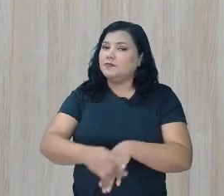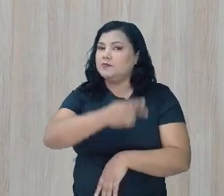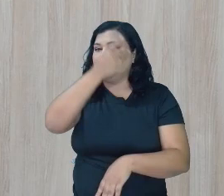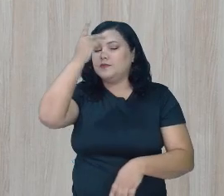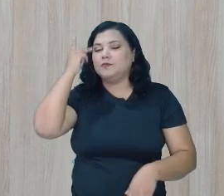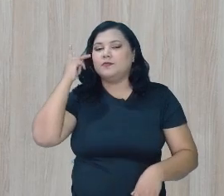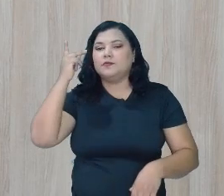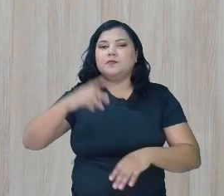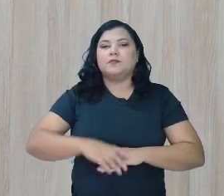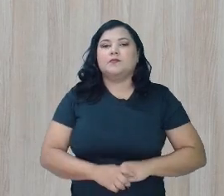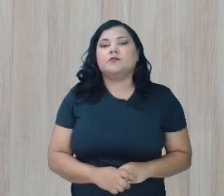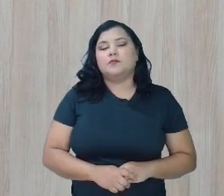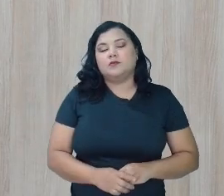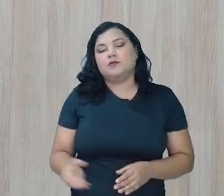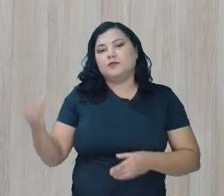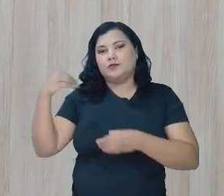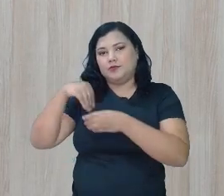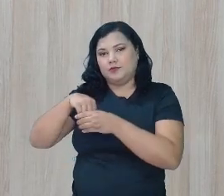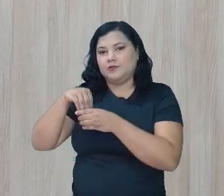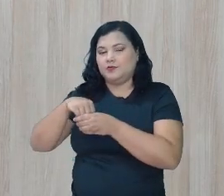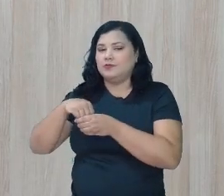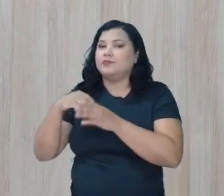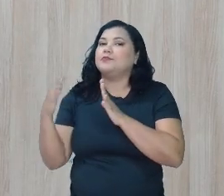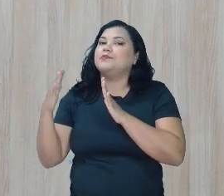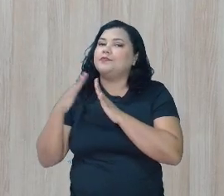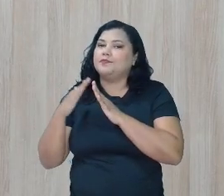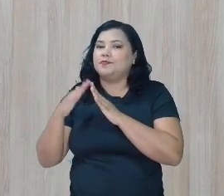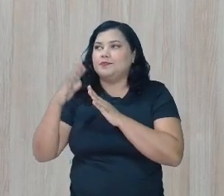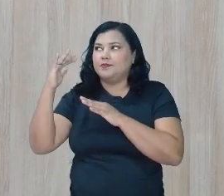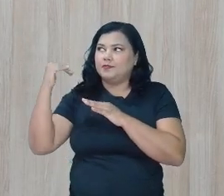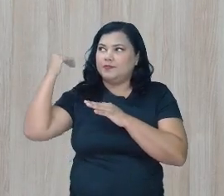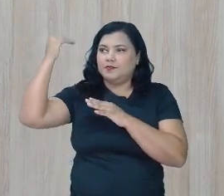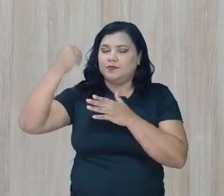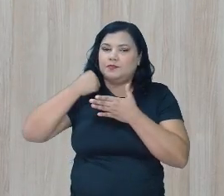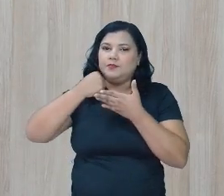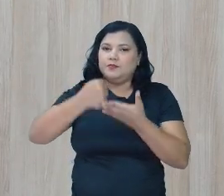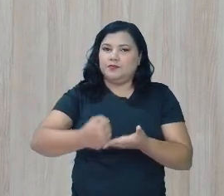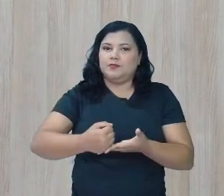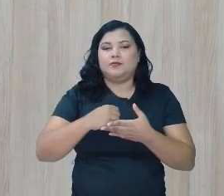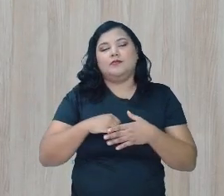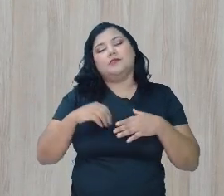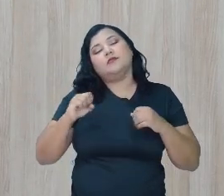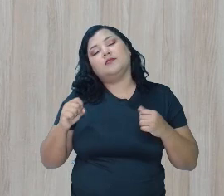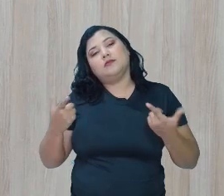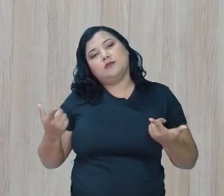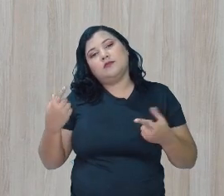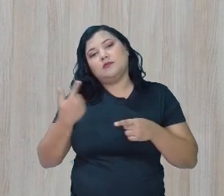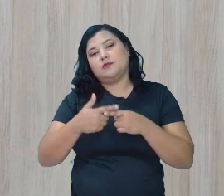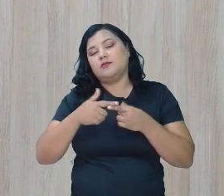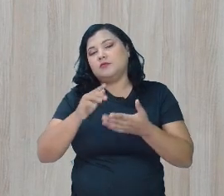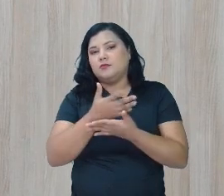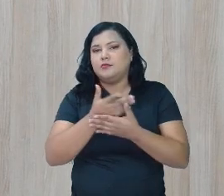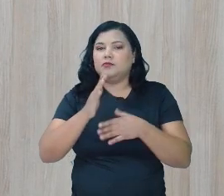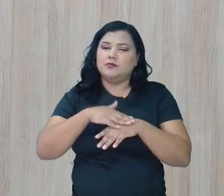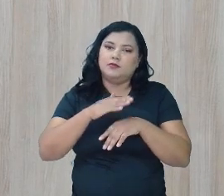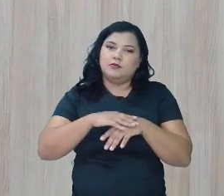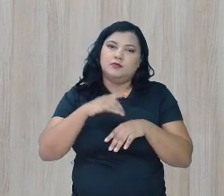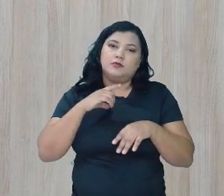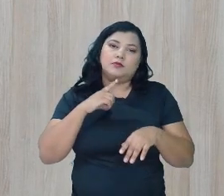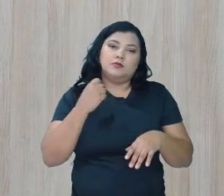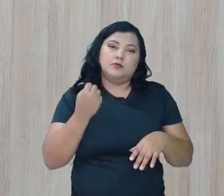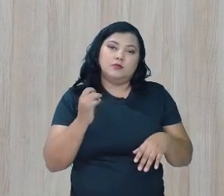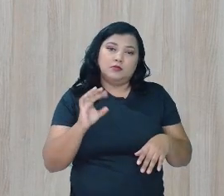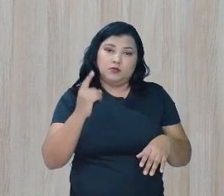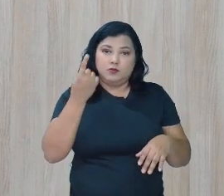aqueles que estão na casa, não é? Porque nem sempre existe uma TV disponível só para o aluno